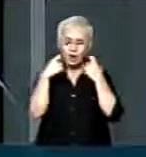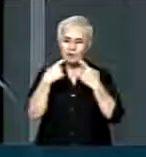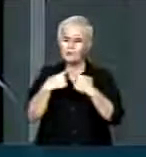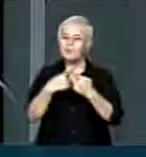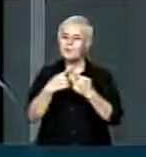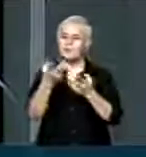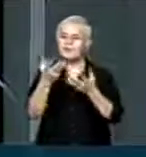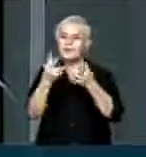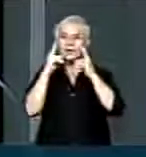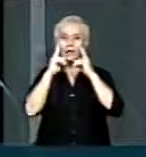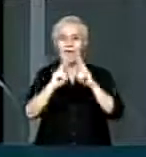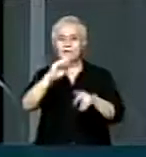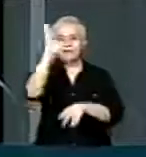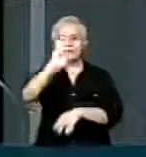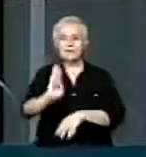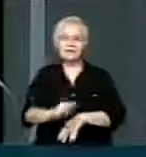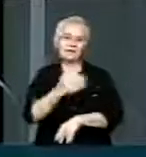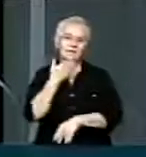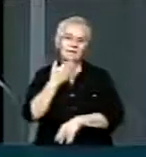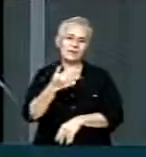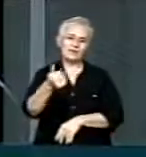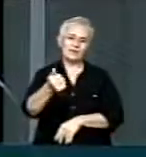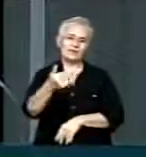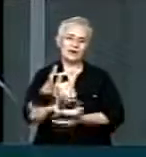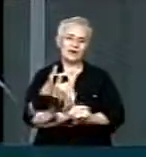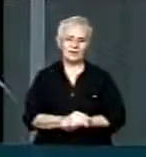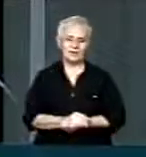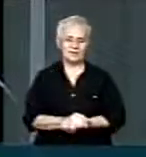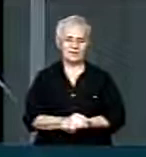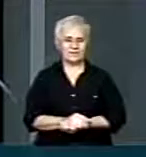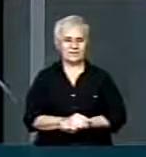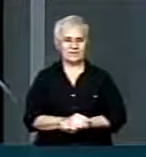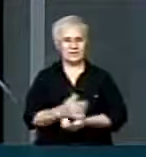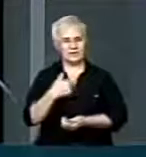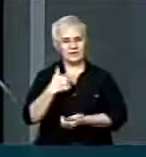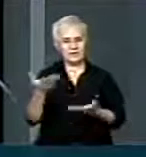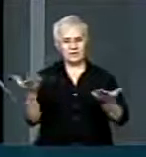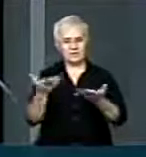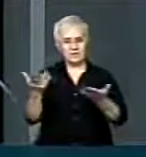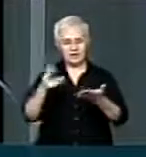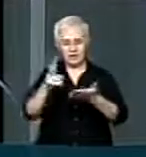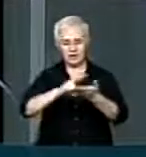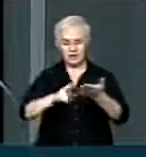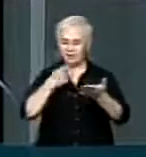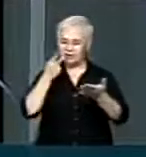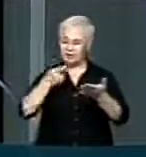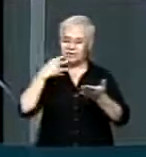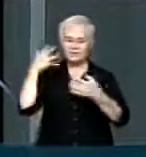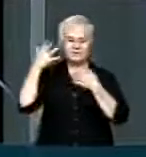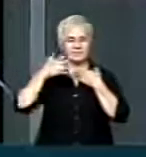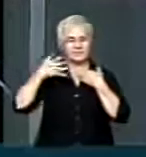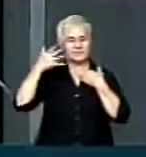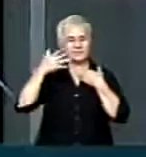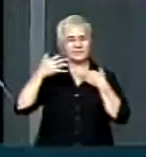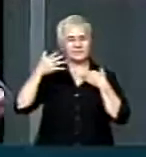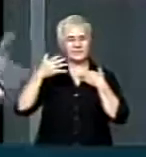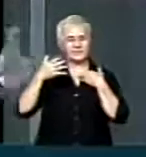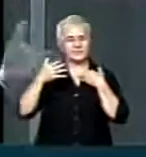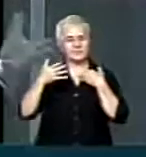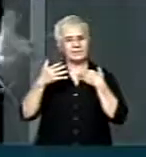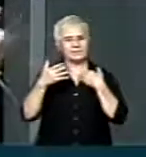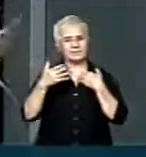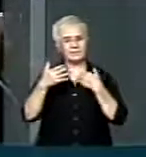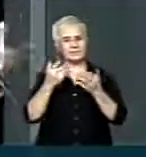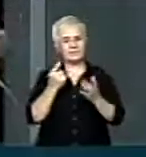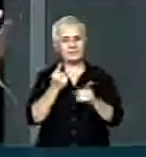um Brasil melhor, é que eu estou usando a tribuna hoje. Eu quero nesse pronunciamento trazer, pelo menos